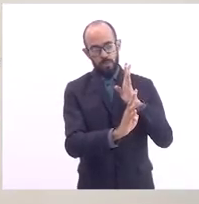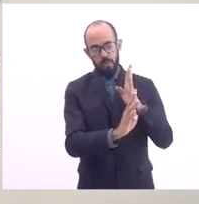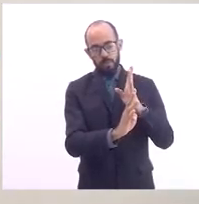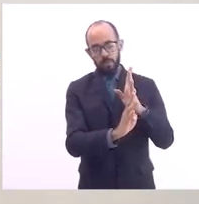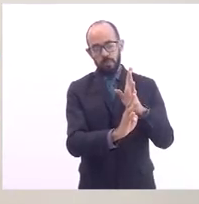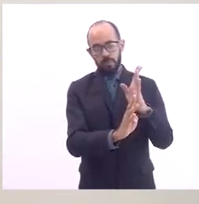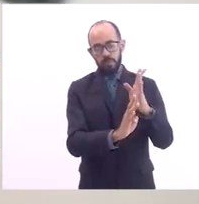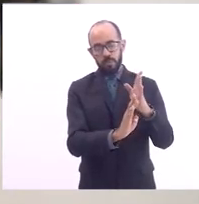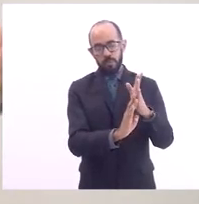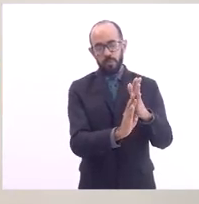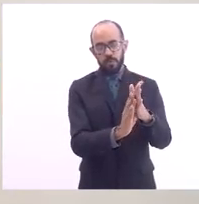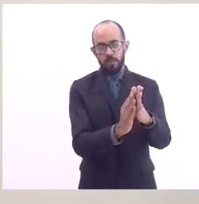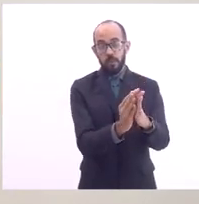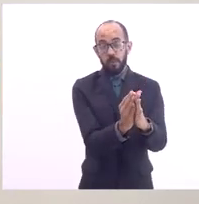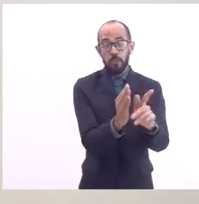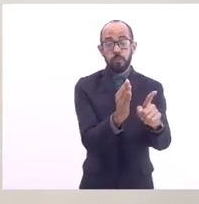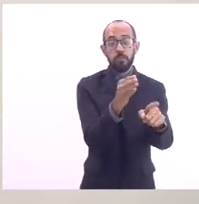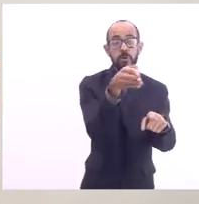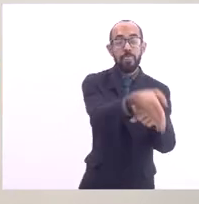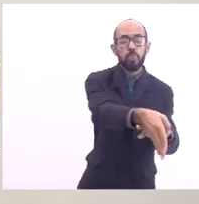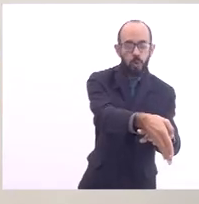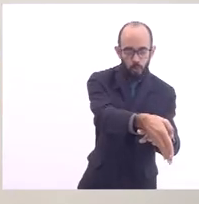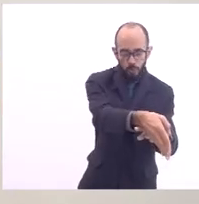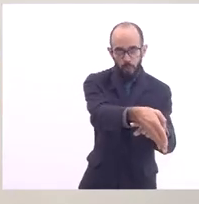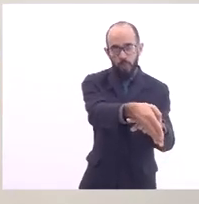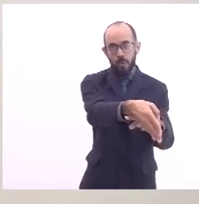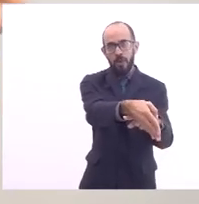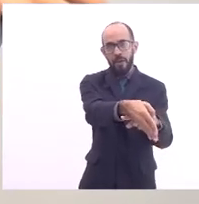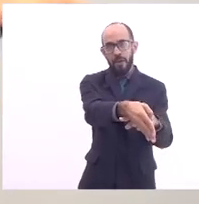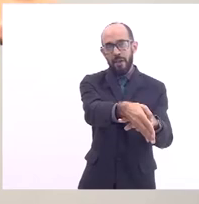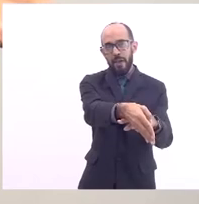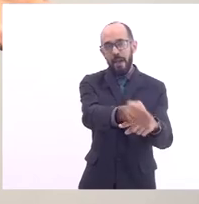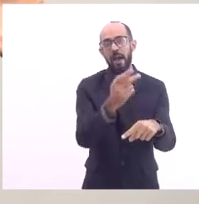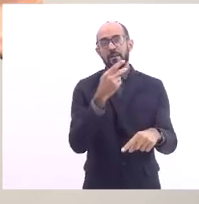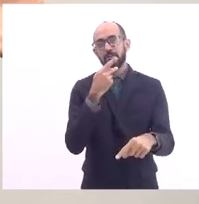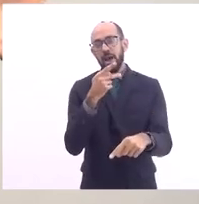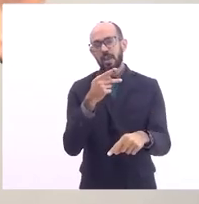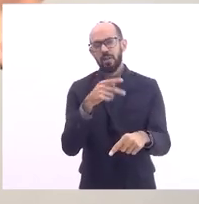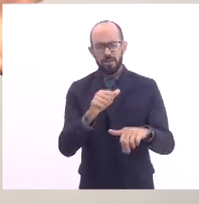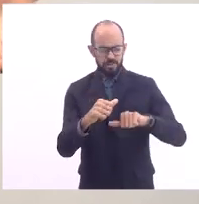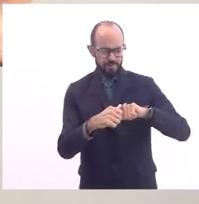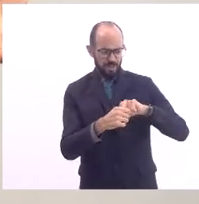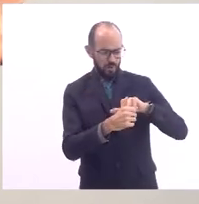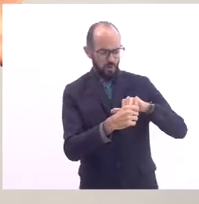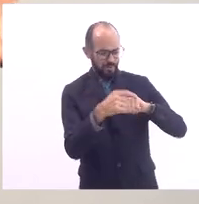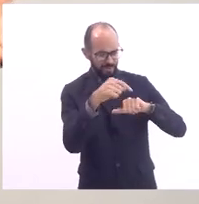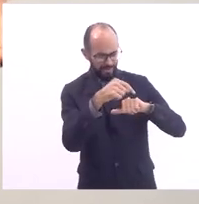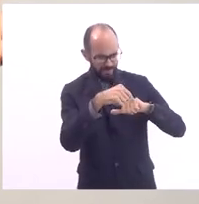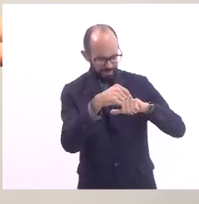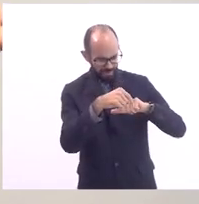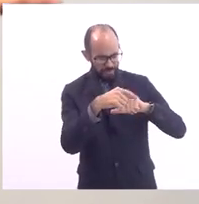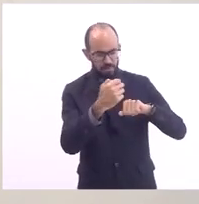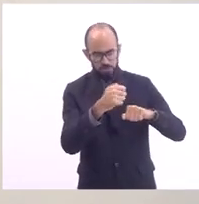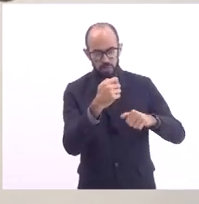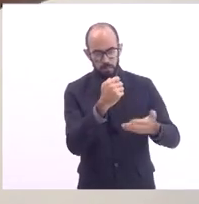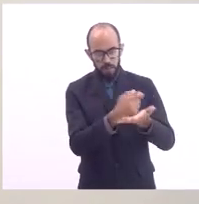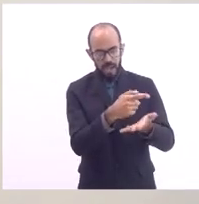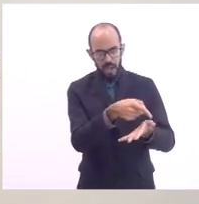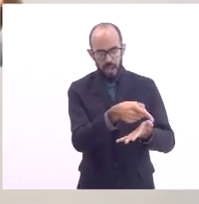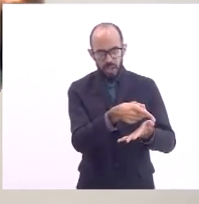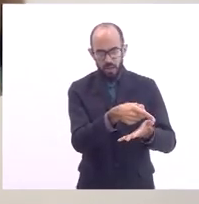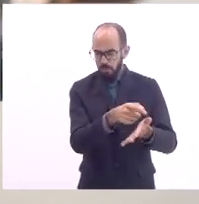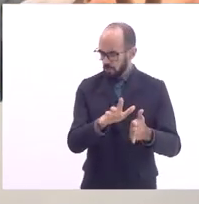consegue chegar lá dentro, entendeu? Ele diz para você, olha, essa conta aqui, você vai ter que pagar.